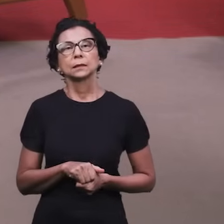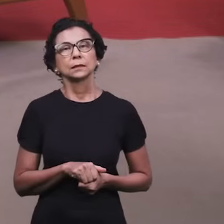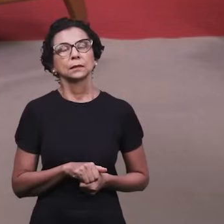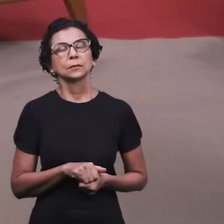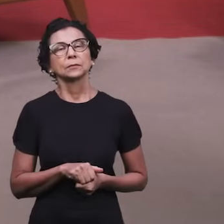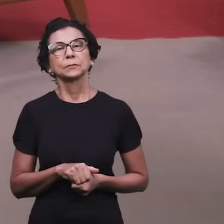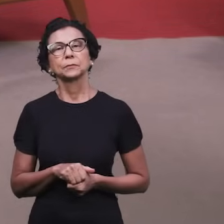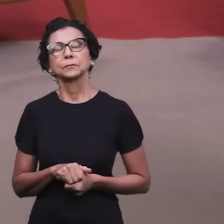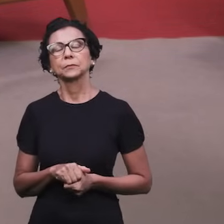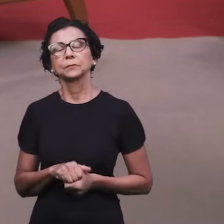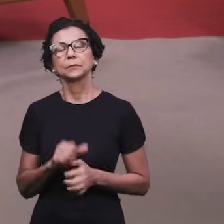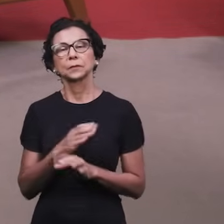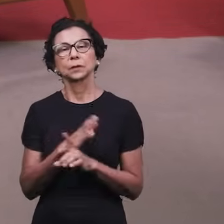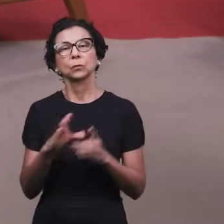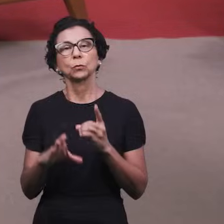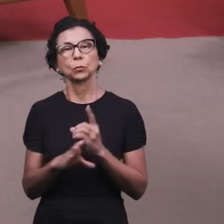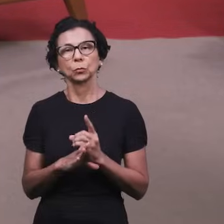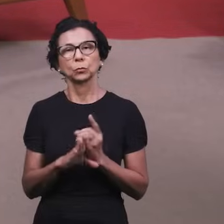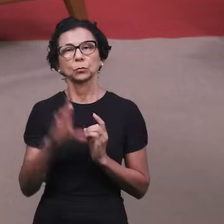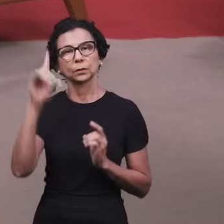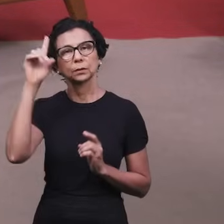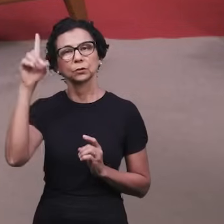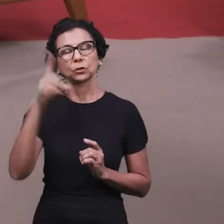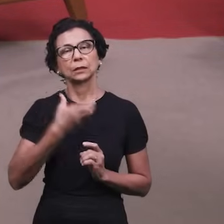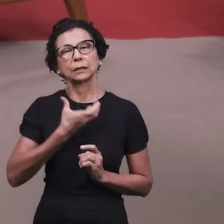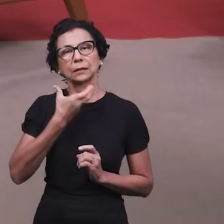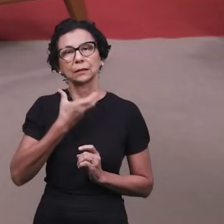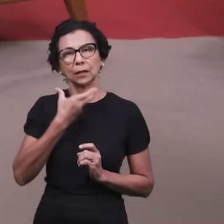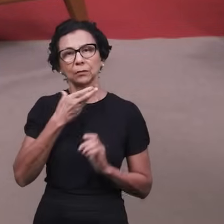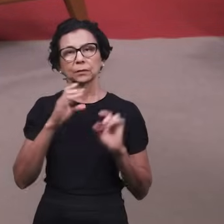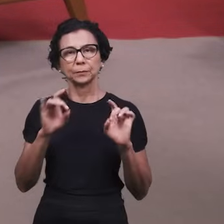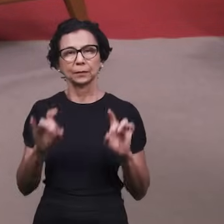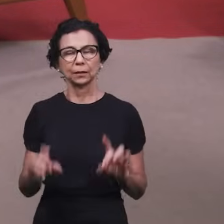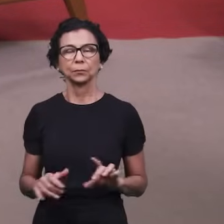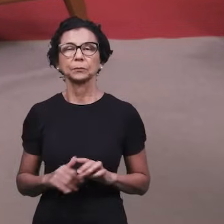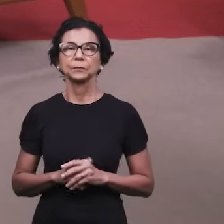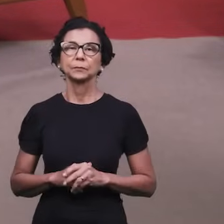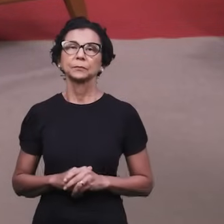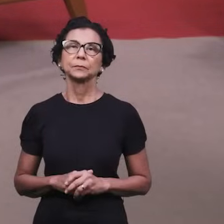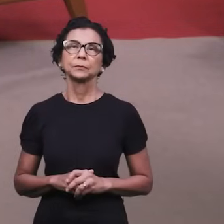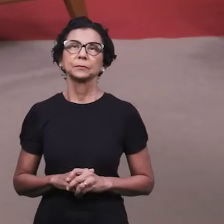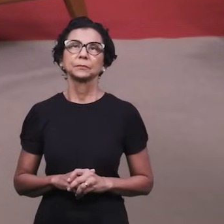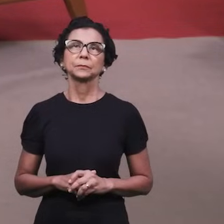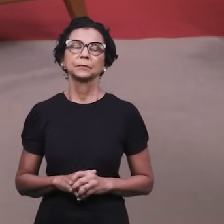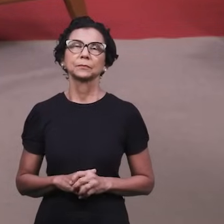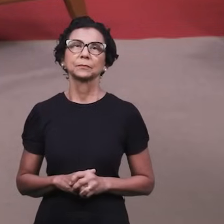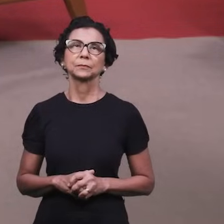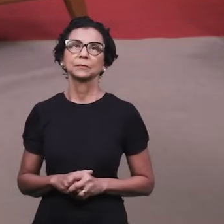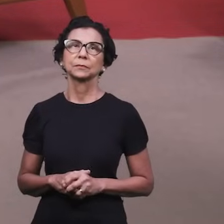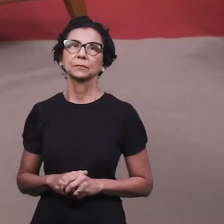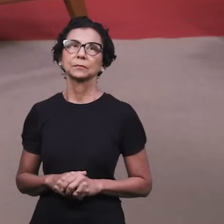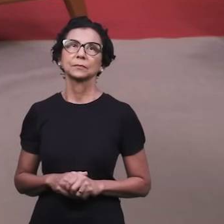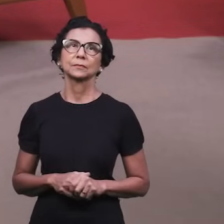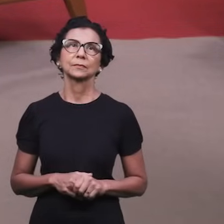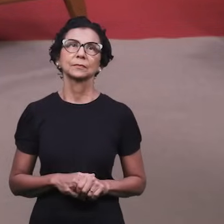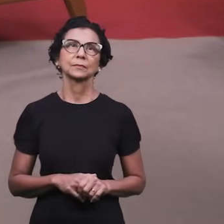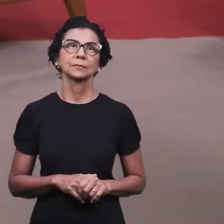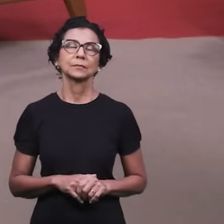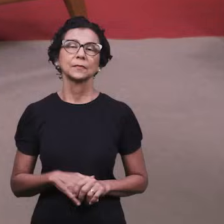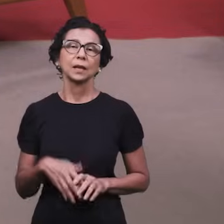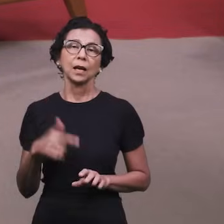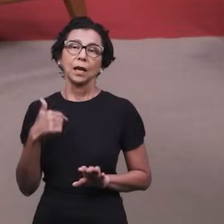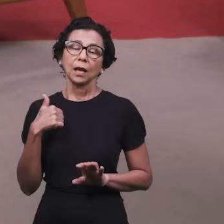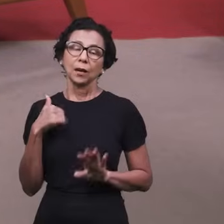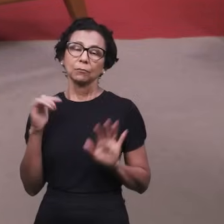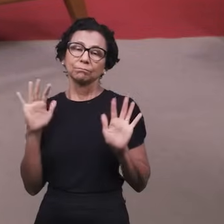Orientação. Amém. Né? Amém. A gente continua orando por você, Daniel. Nós aqui e os irmãos que estão nos assistindo. Amém. Isso é muito bom. É o